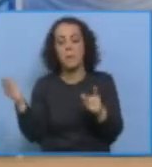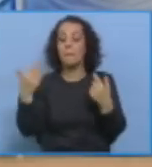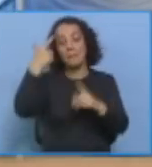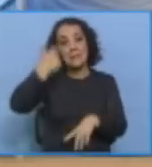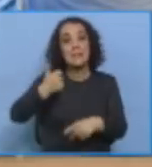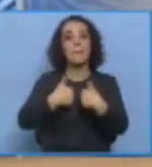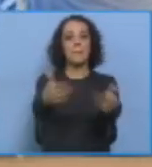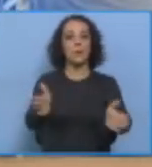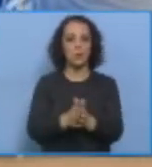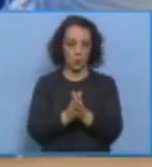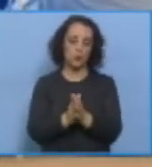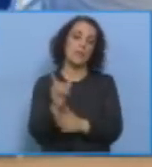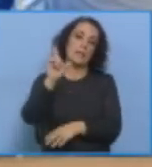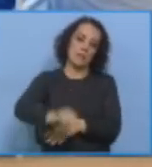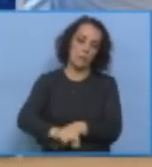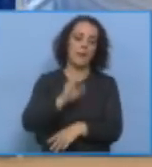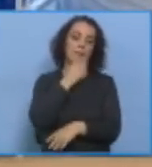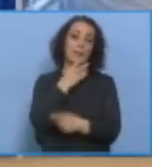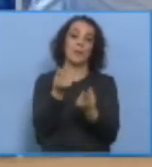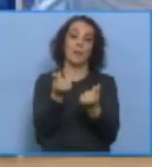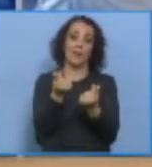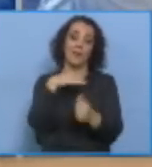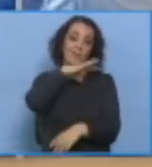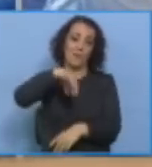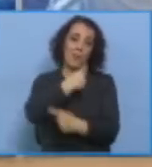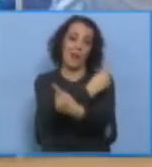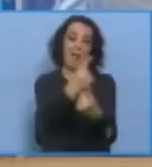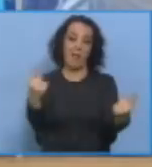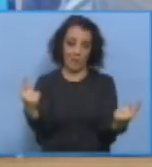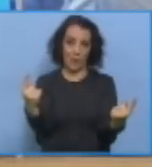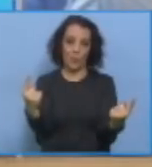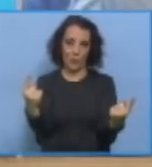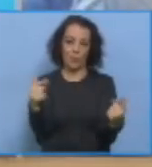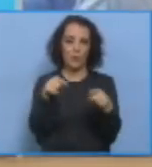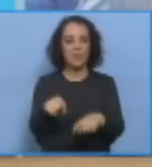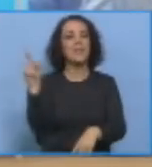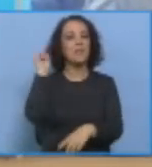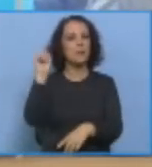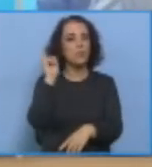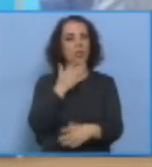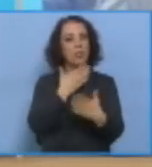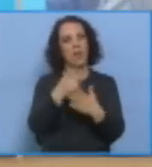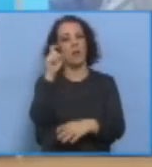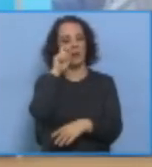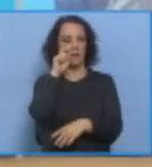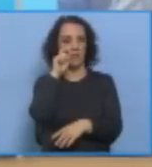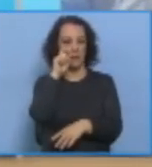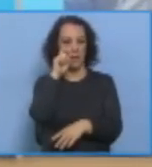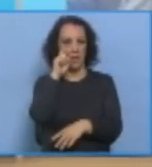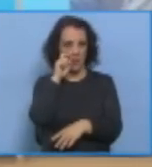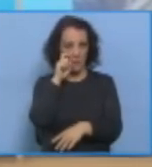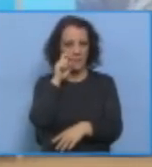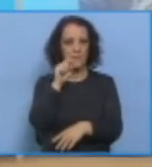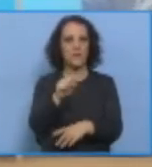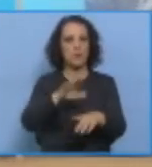além da questão das possibilidades económicas que cada uma das suas famílias tenha, não é? E, portanto, é importante salvaguardar que não está em causa que haja